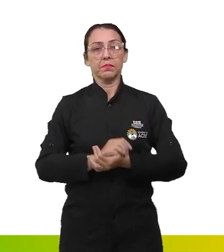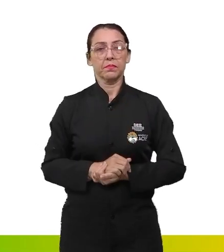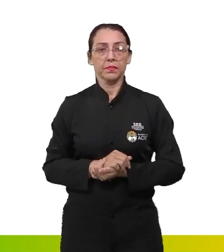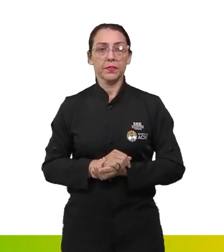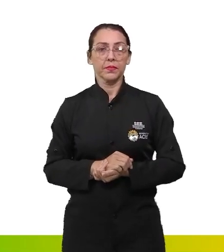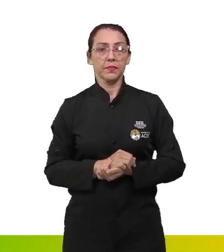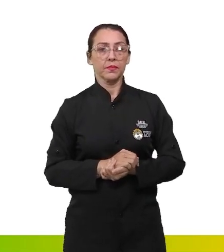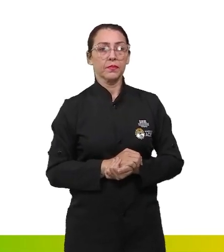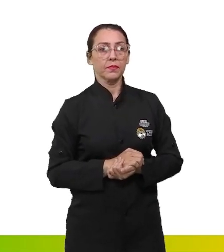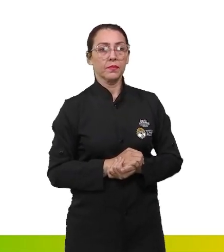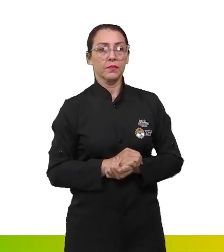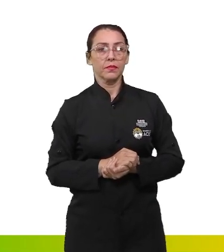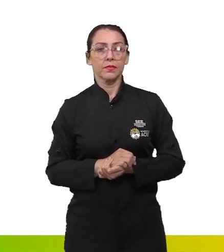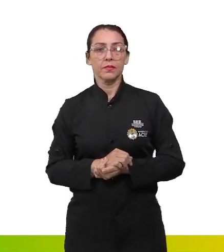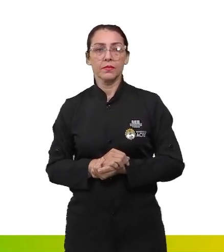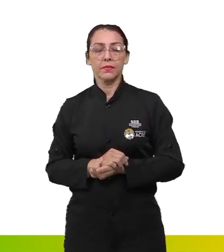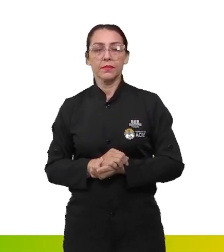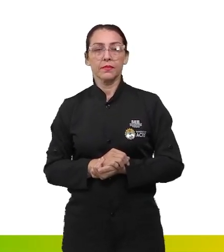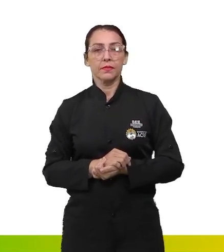gusta.